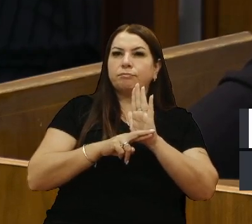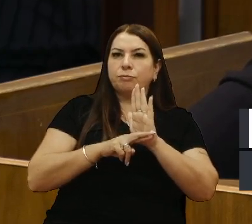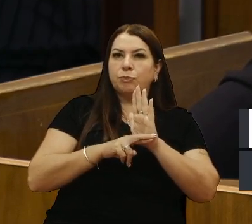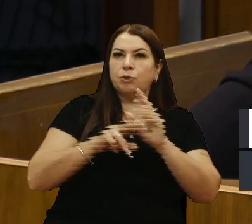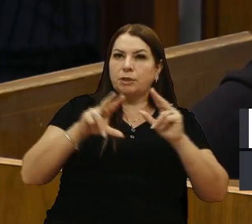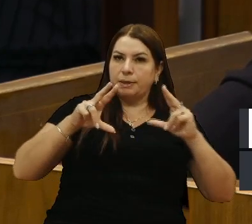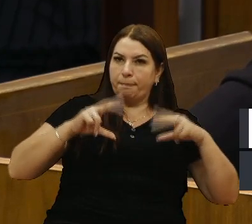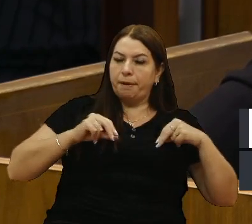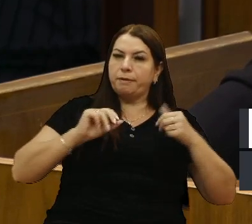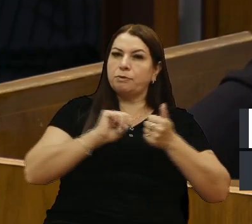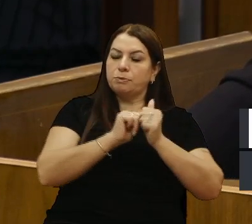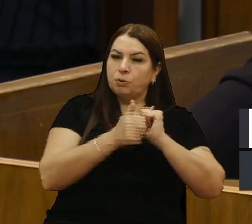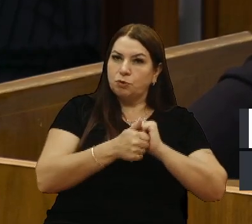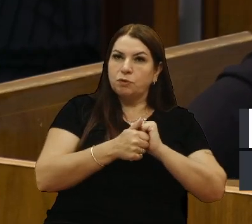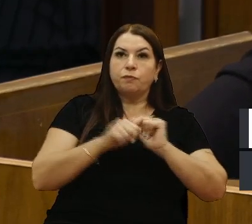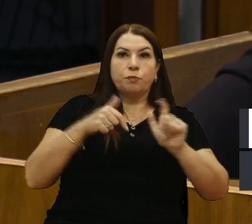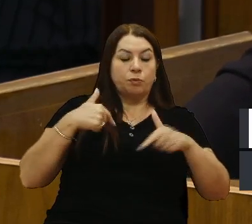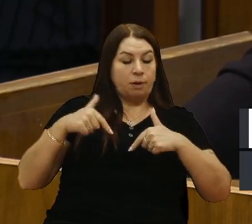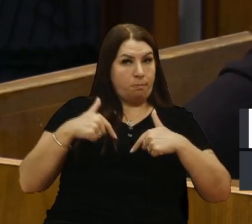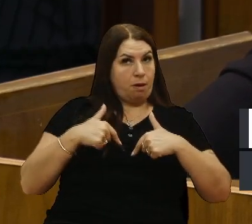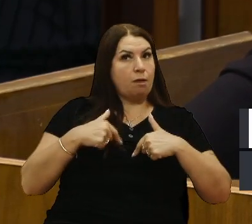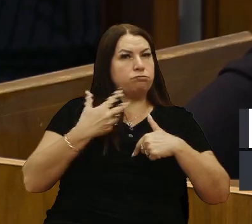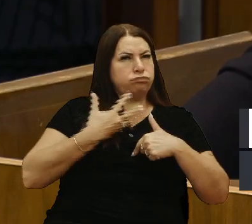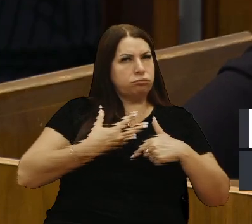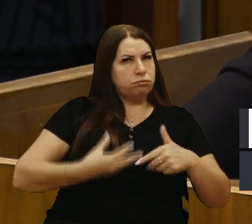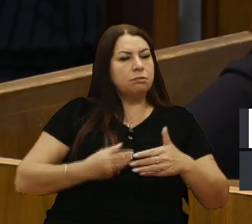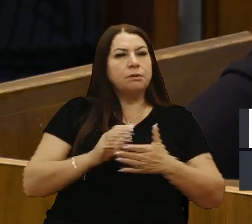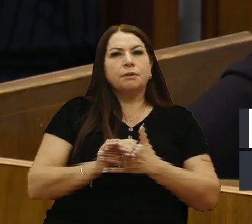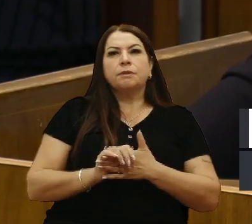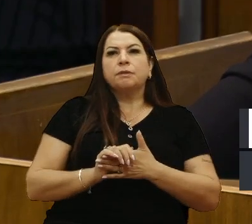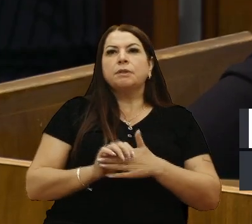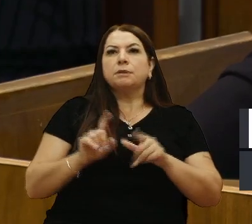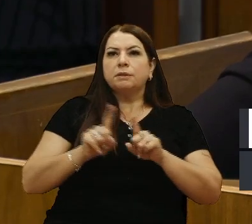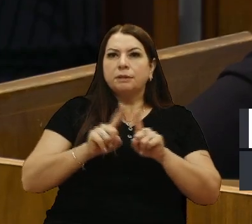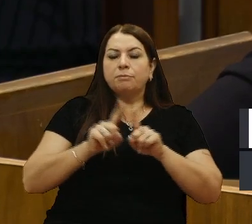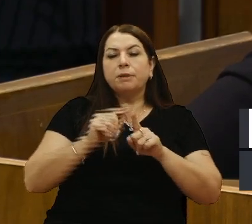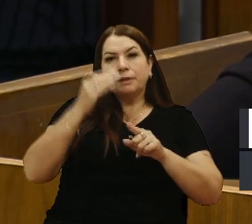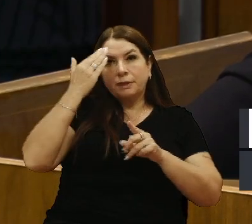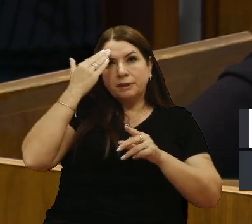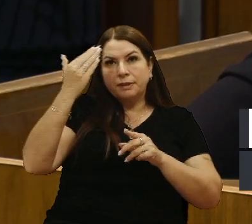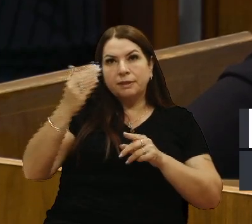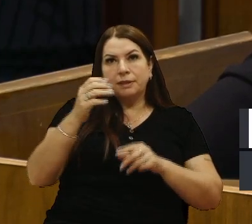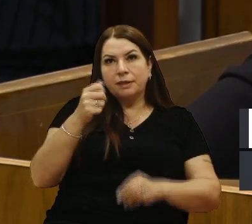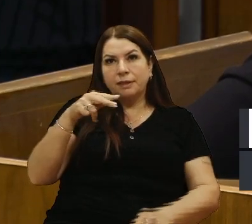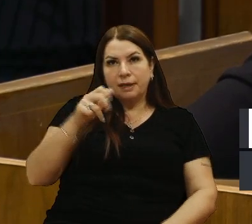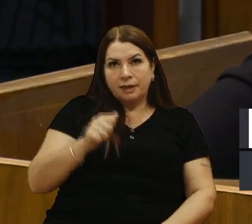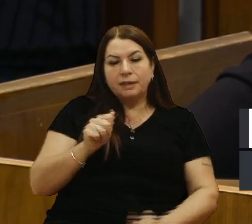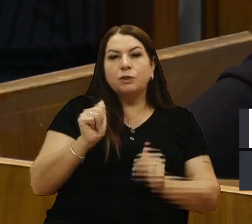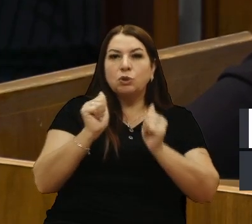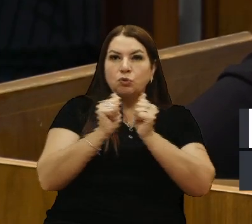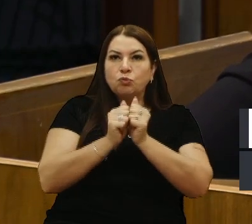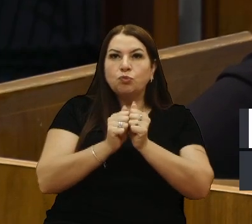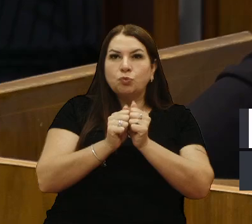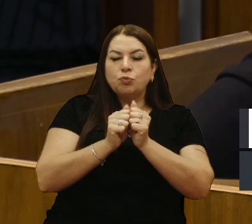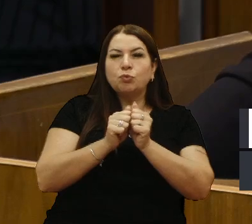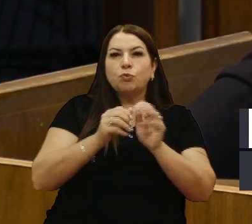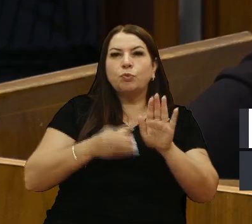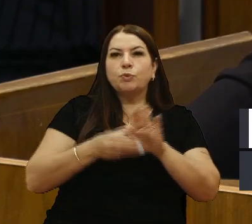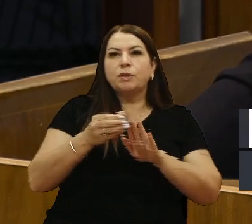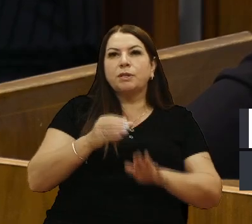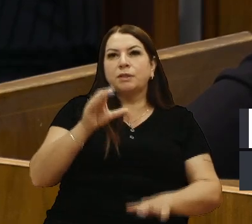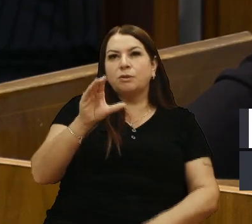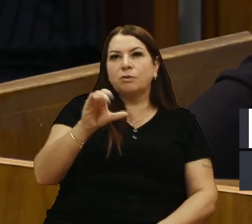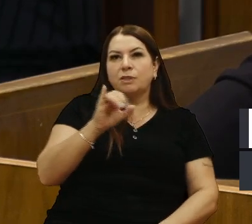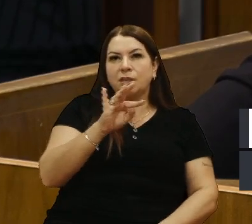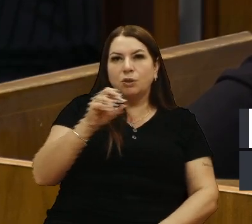mérito esportivo, né? Foi um trabalho árduo. E também agradecer a Ana, e juntamente com o conselheiro Citon, que